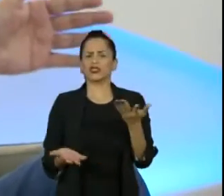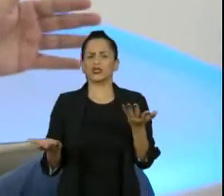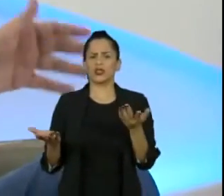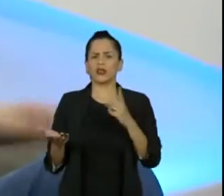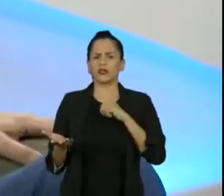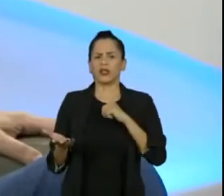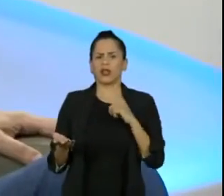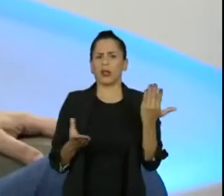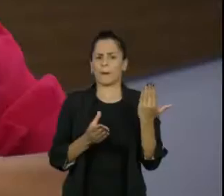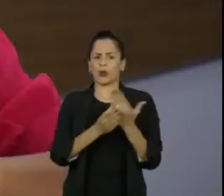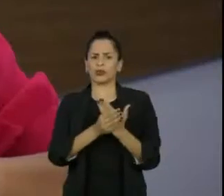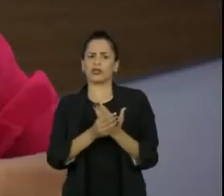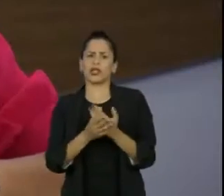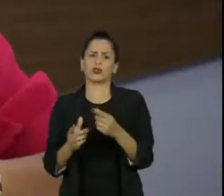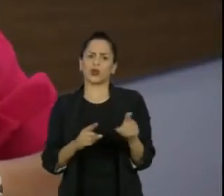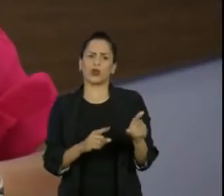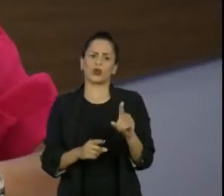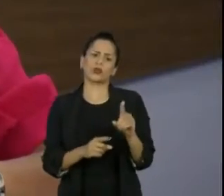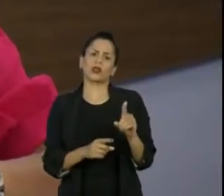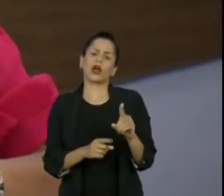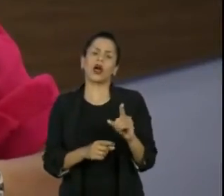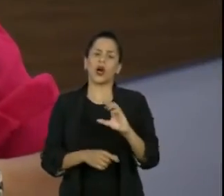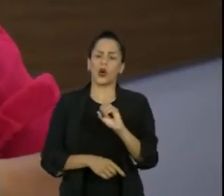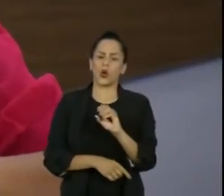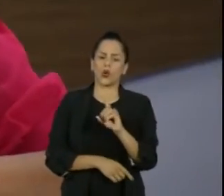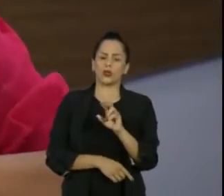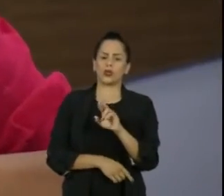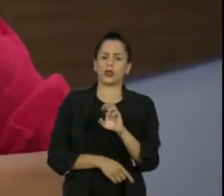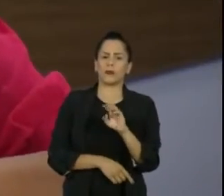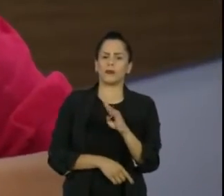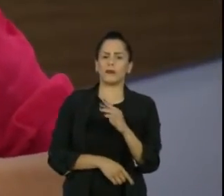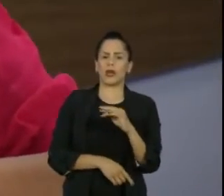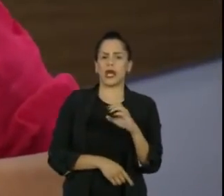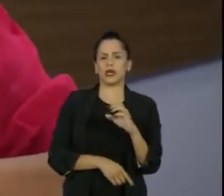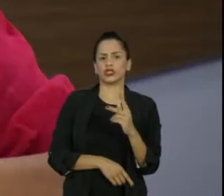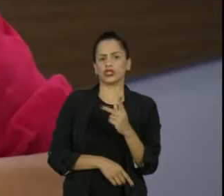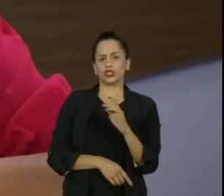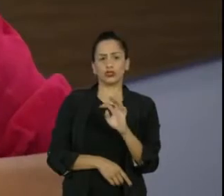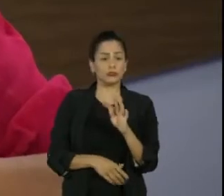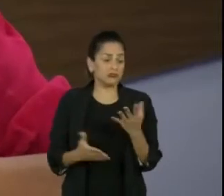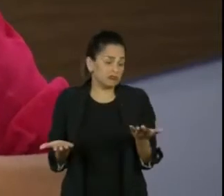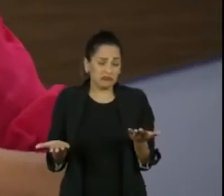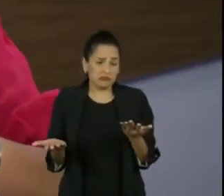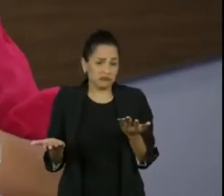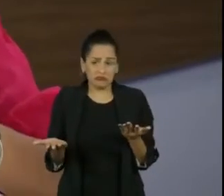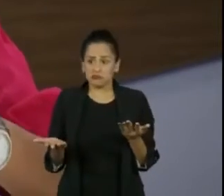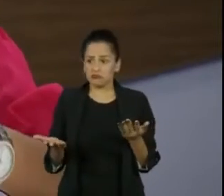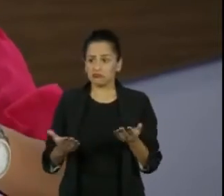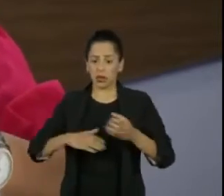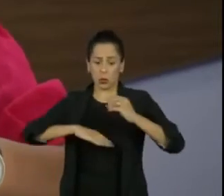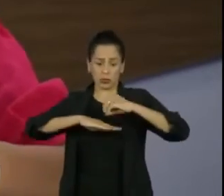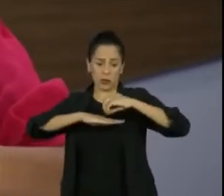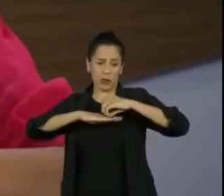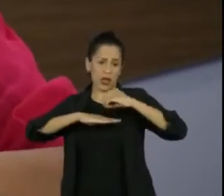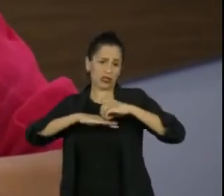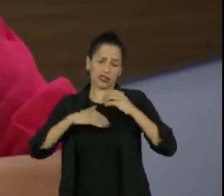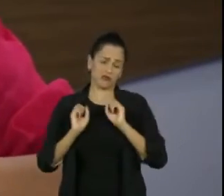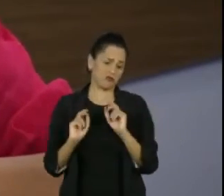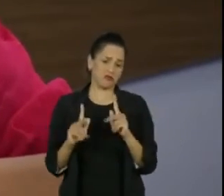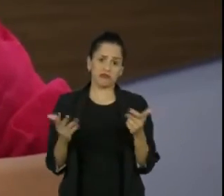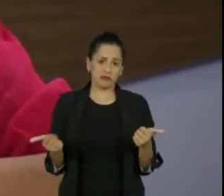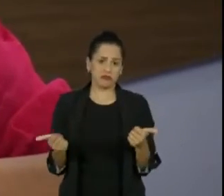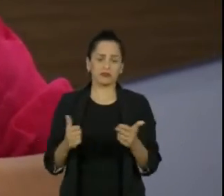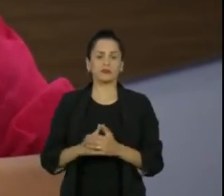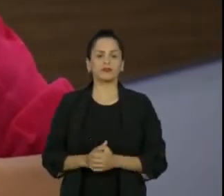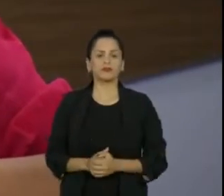isso. Prefeito, quando em 2017 o senhor enfrentou a primeira